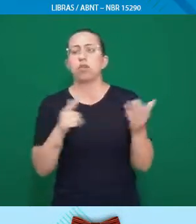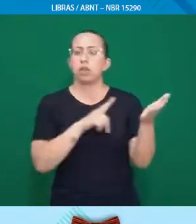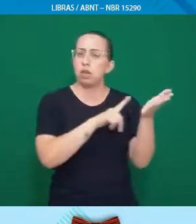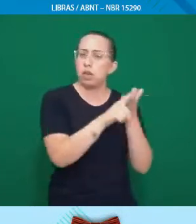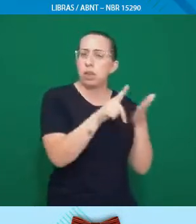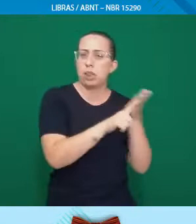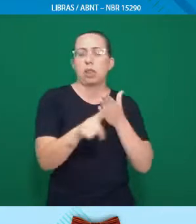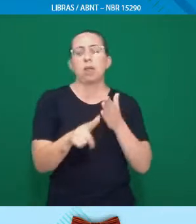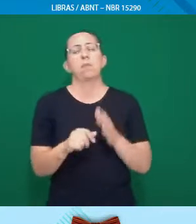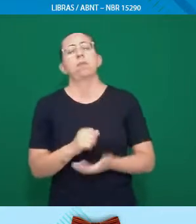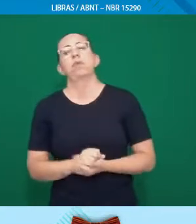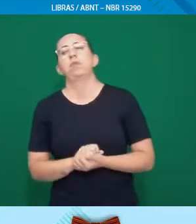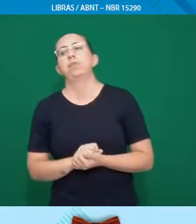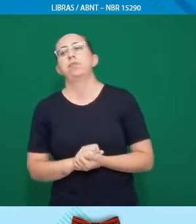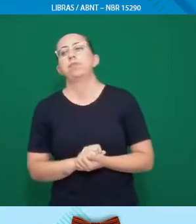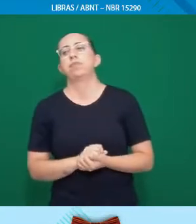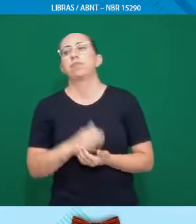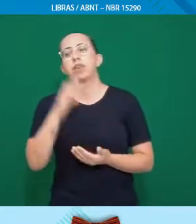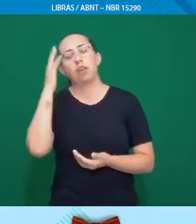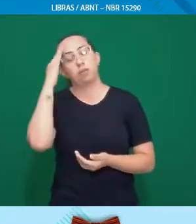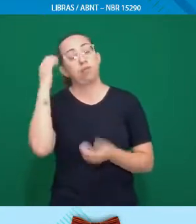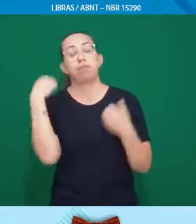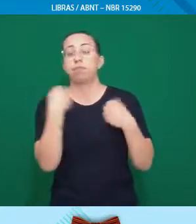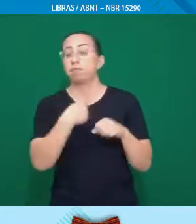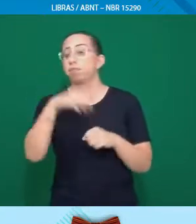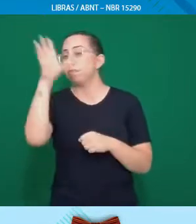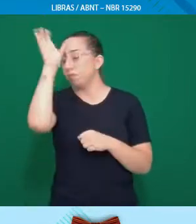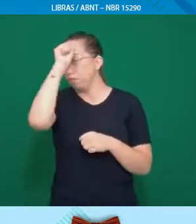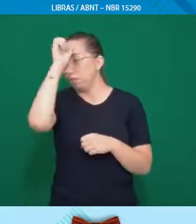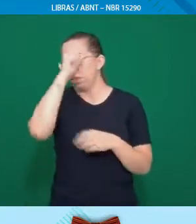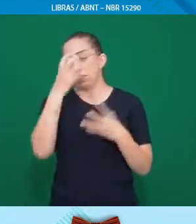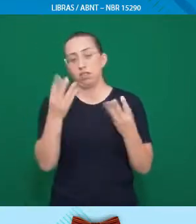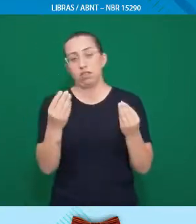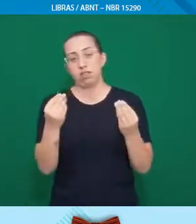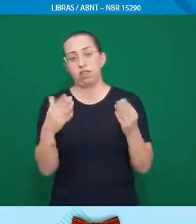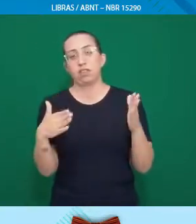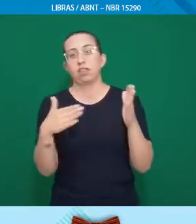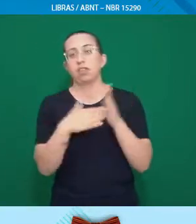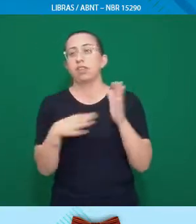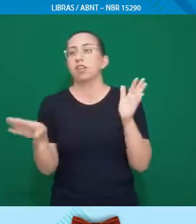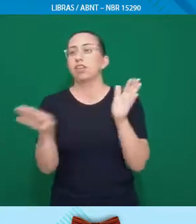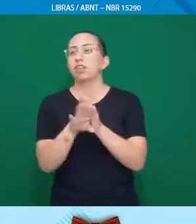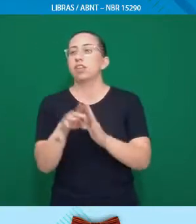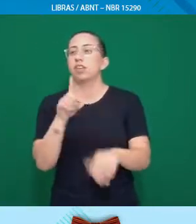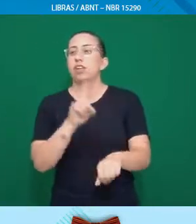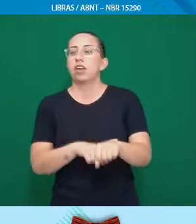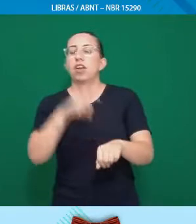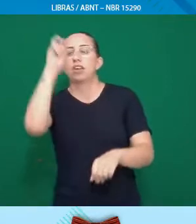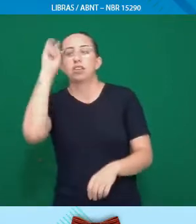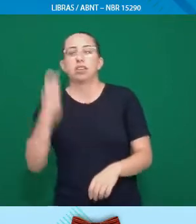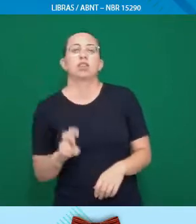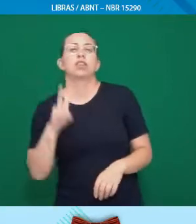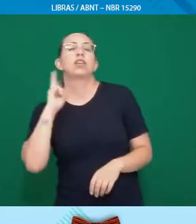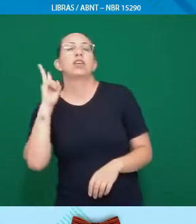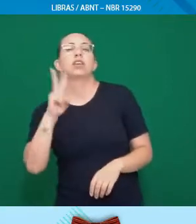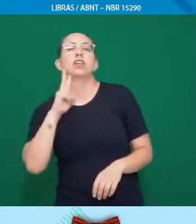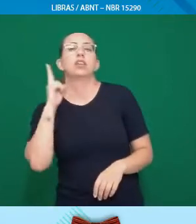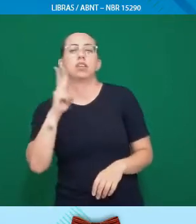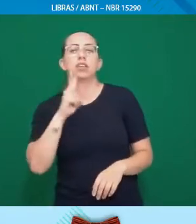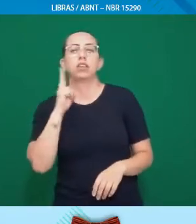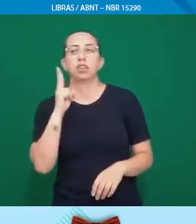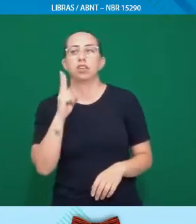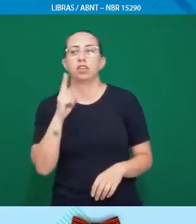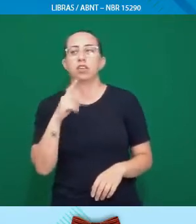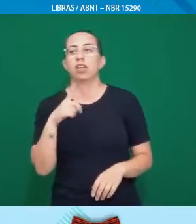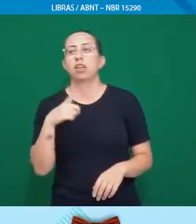Limpo realmente né E penso que tenha muito ainda aprender até chegar numa fase de poder ser Eleita né